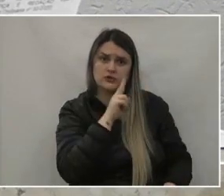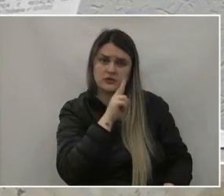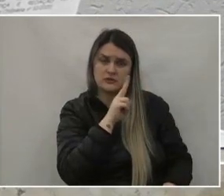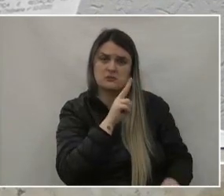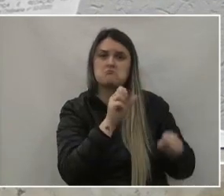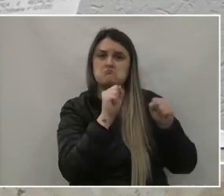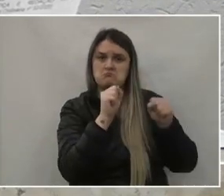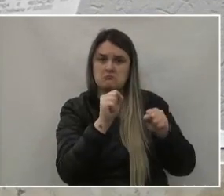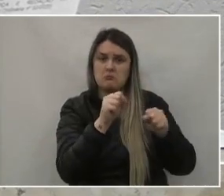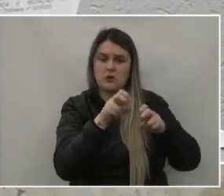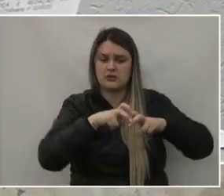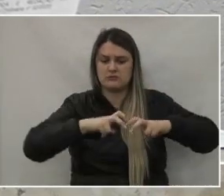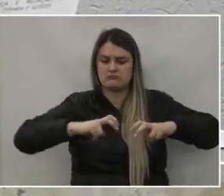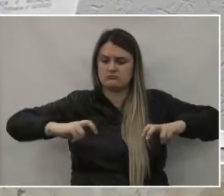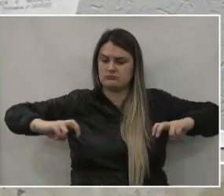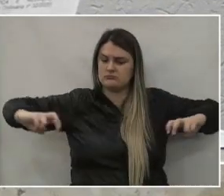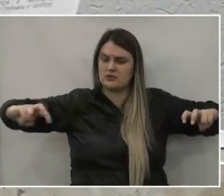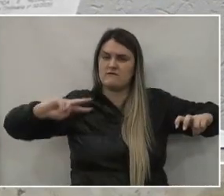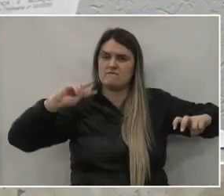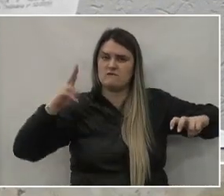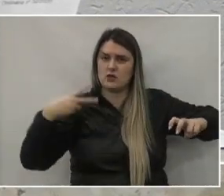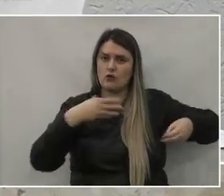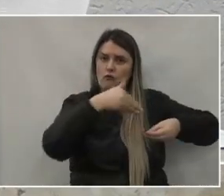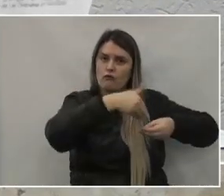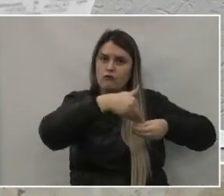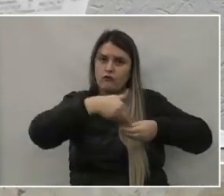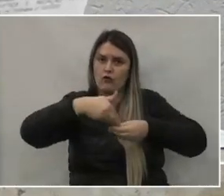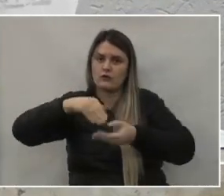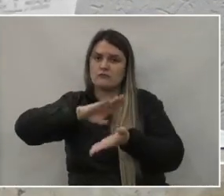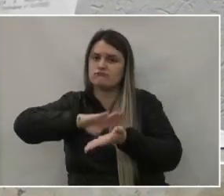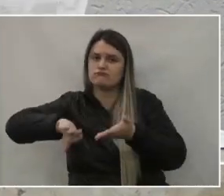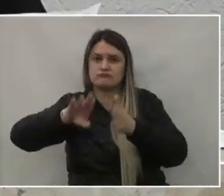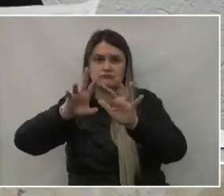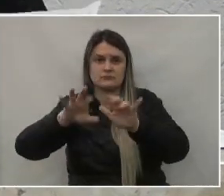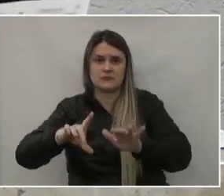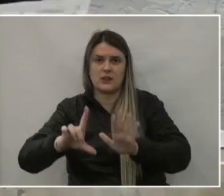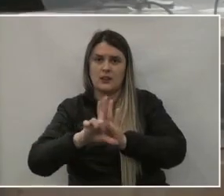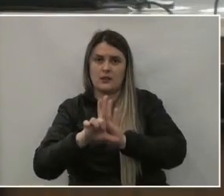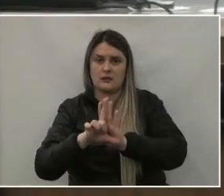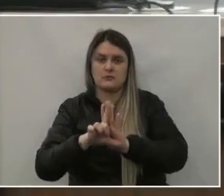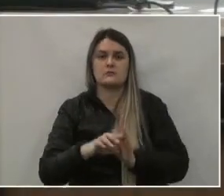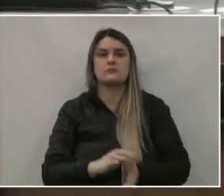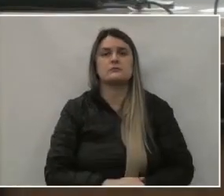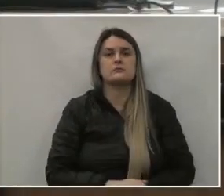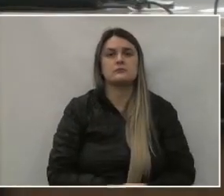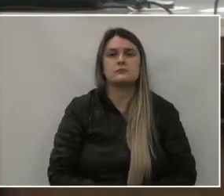segue para apreciação do plenário em turno único com dispensa da redação final. É o parecer.